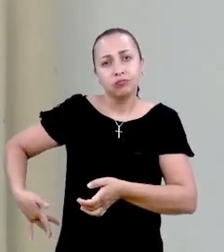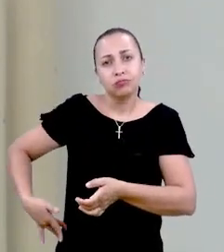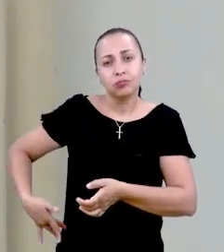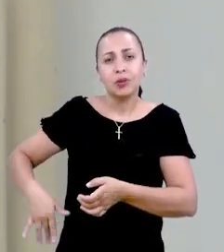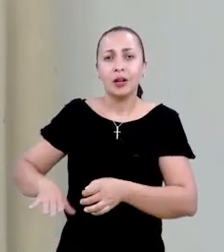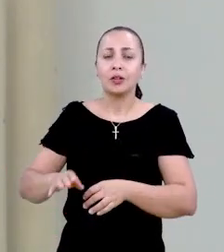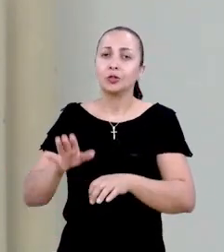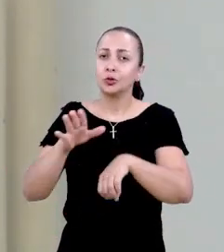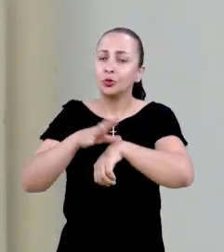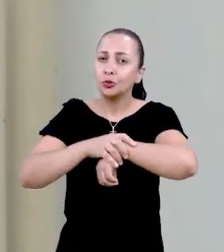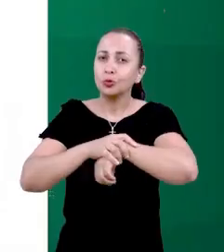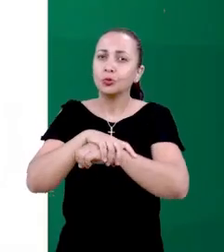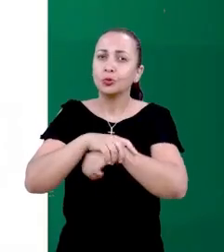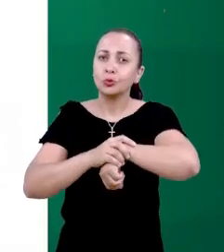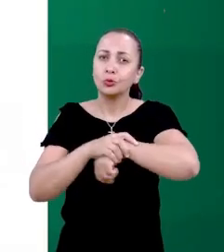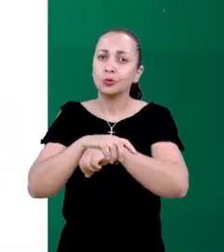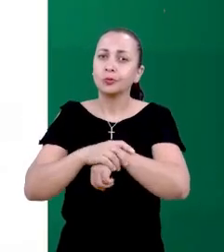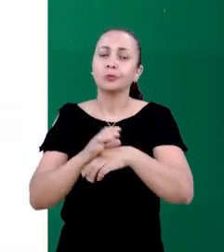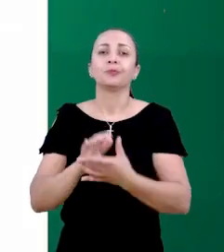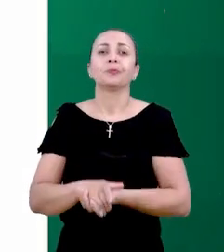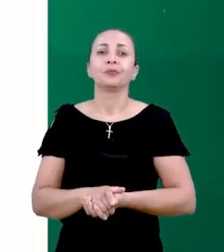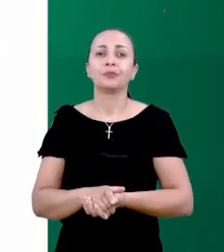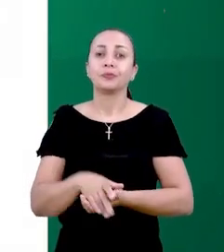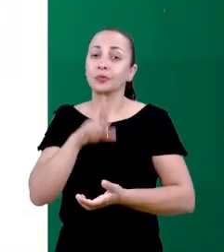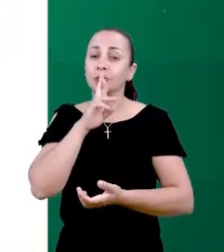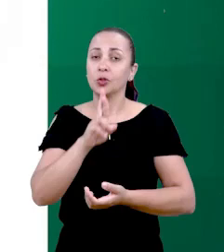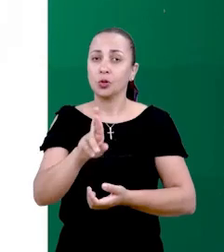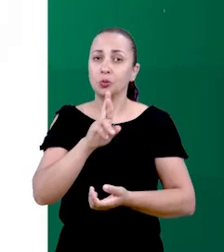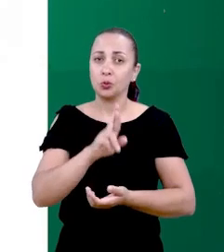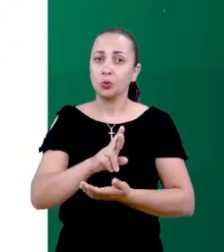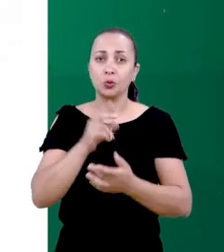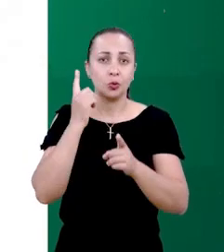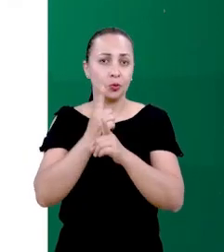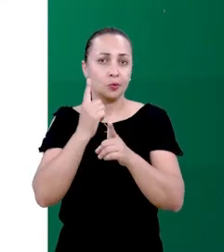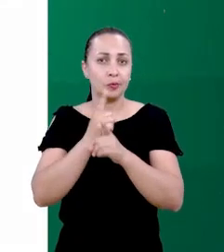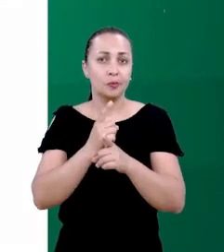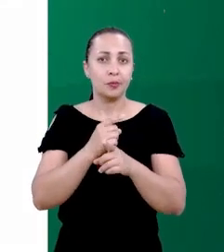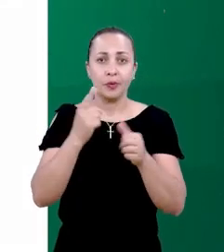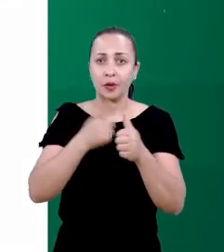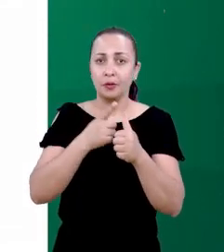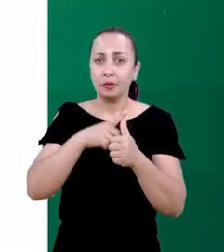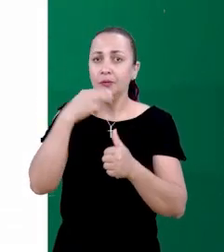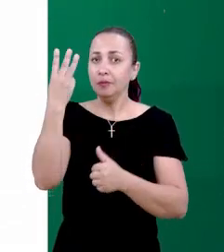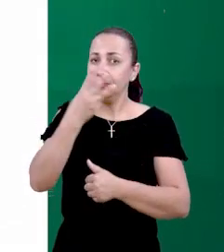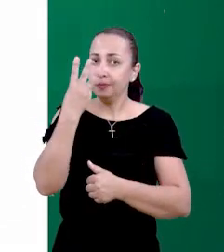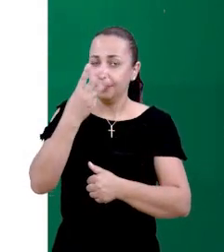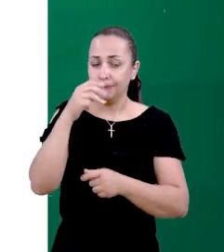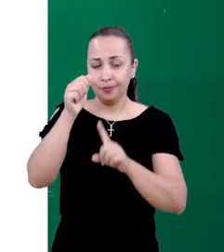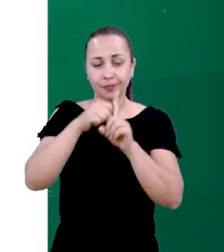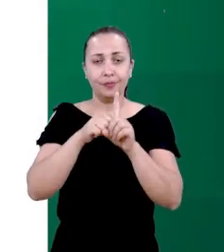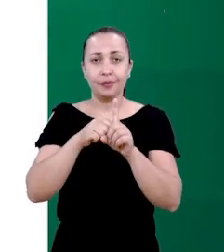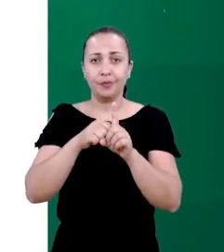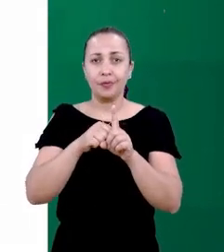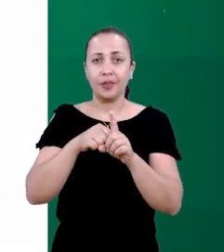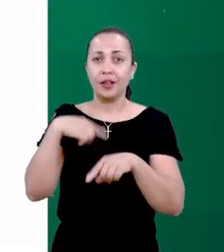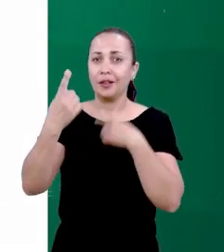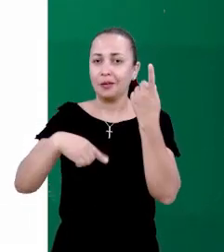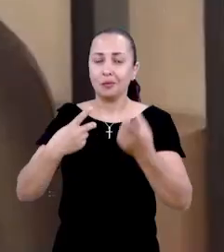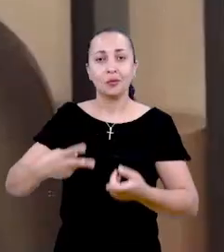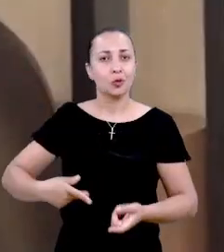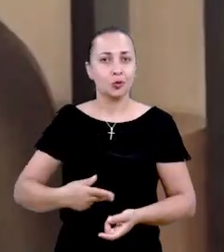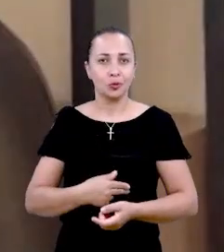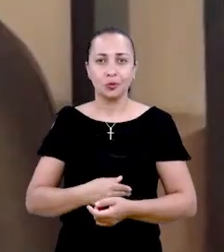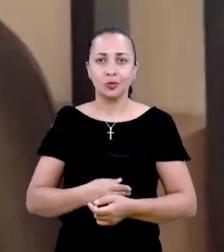de joelhos, assim por diante. Os resultados encontrados nos primeiros 3 meses após a cirurgia